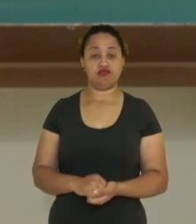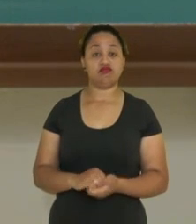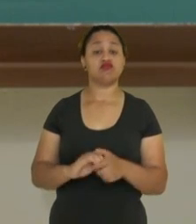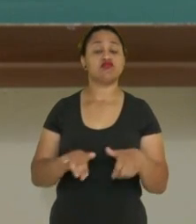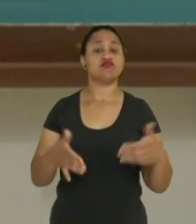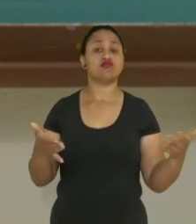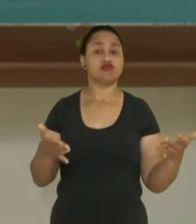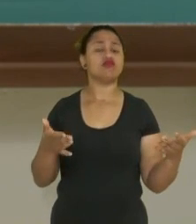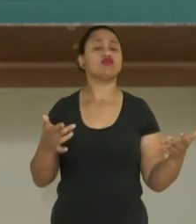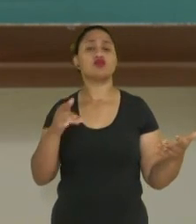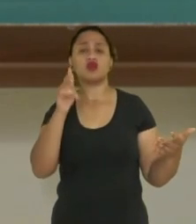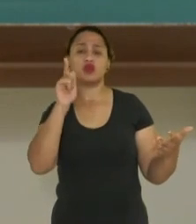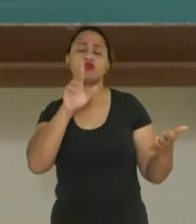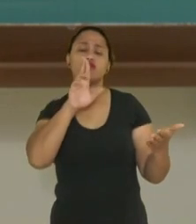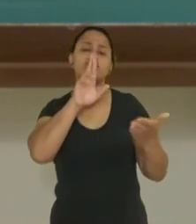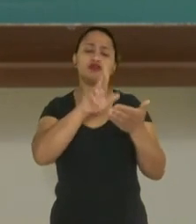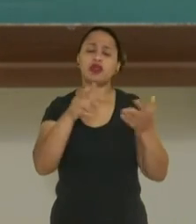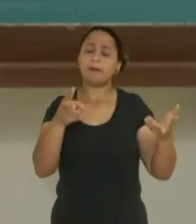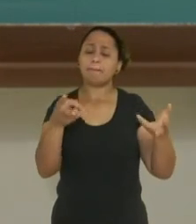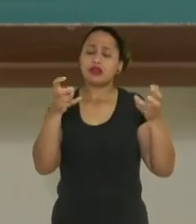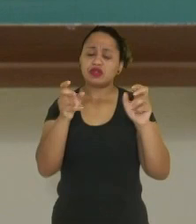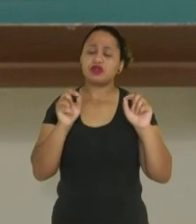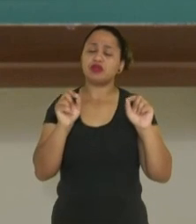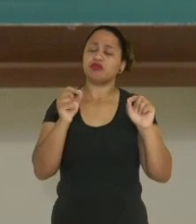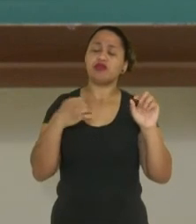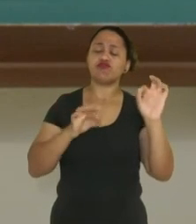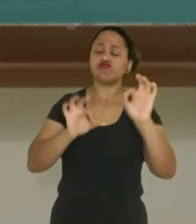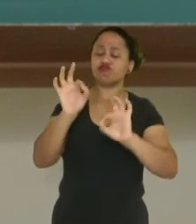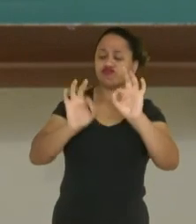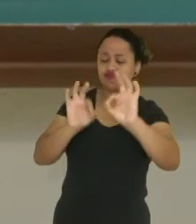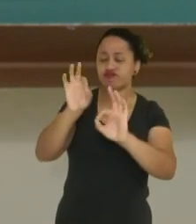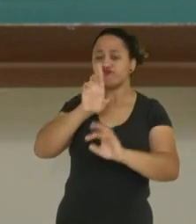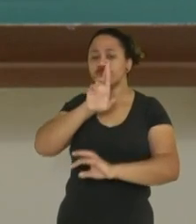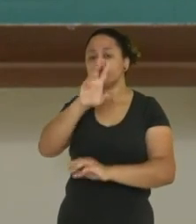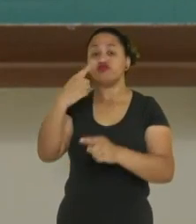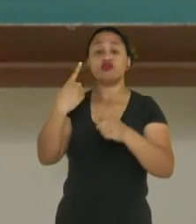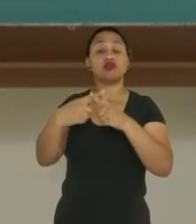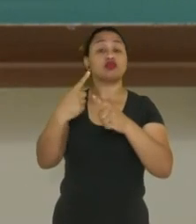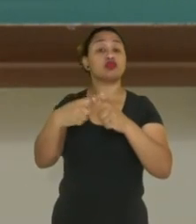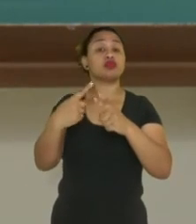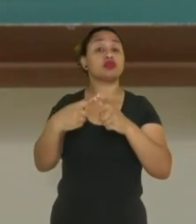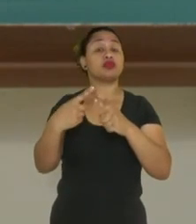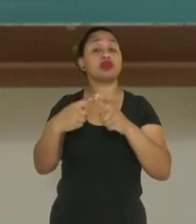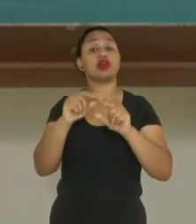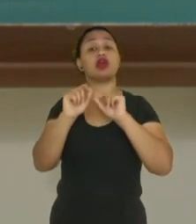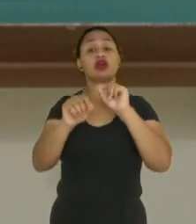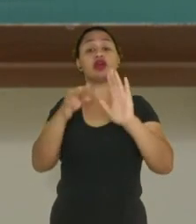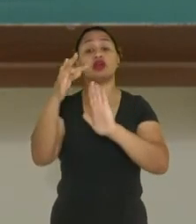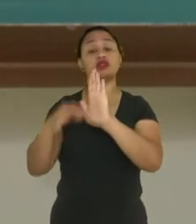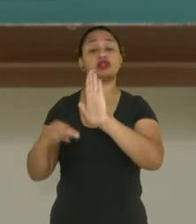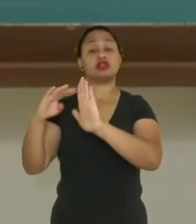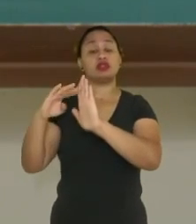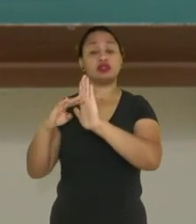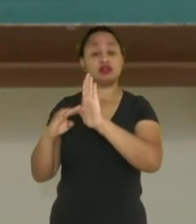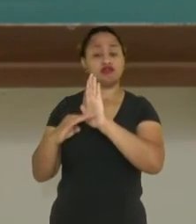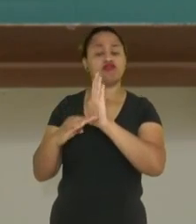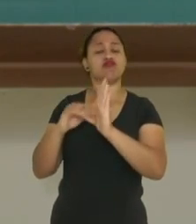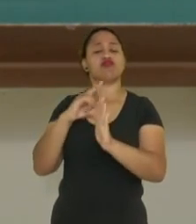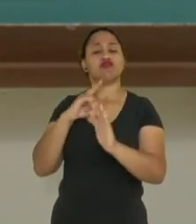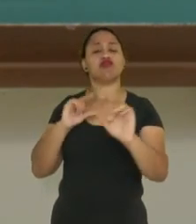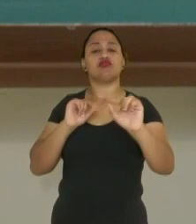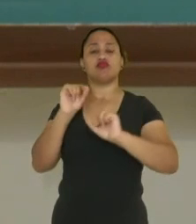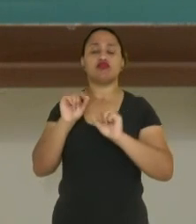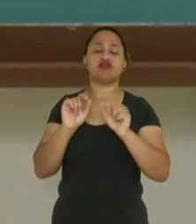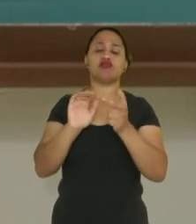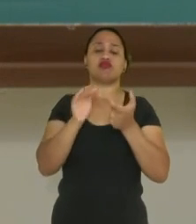Voltamos. Respondeu? Conseguiu perceber, elaborar uma resposta? Por que motivo os textos normativos trazem